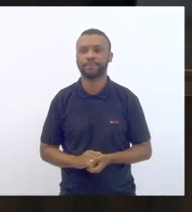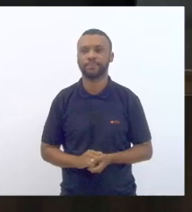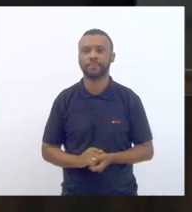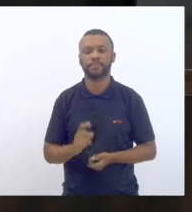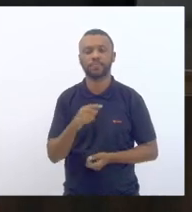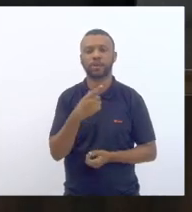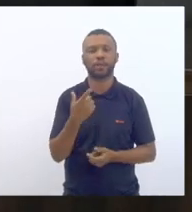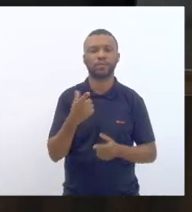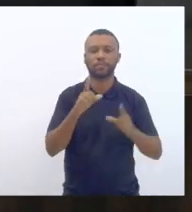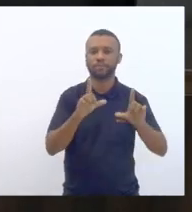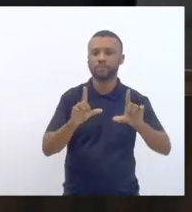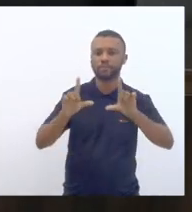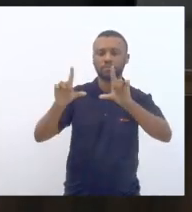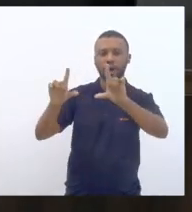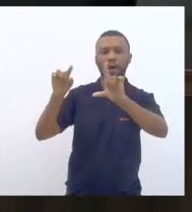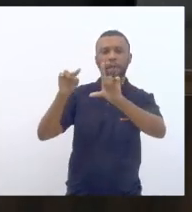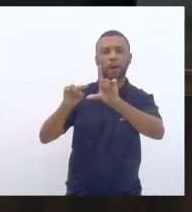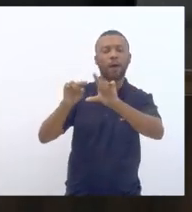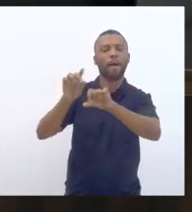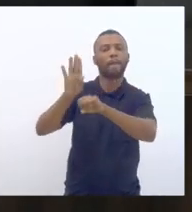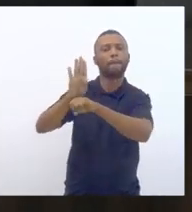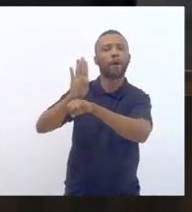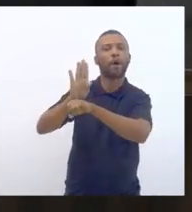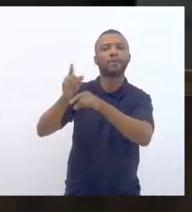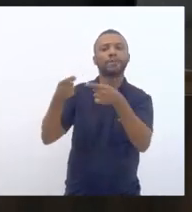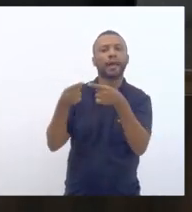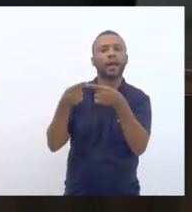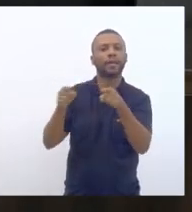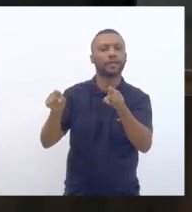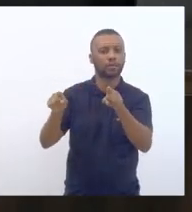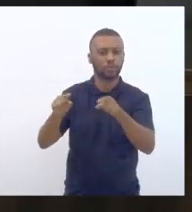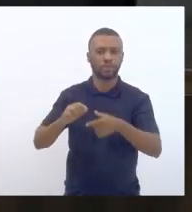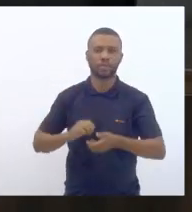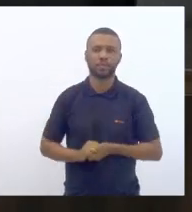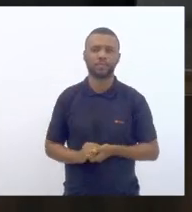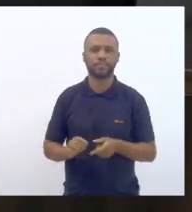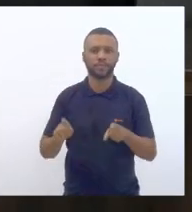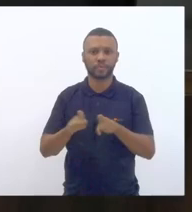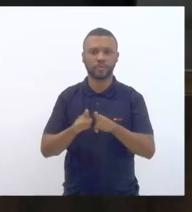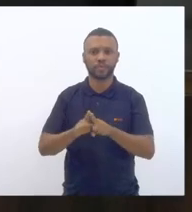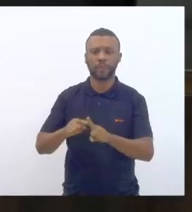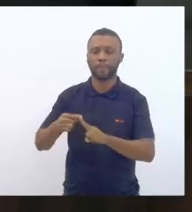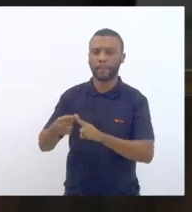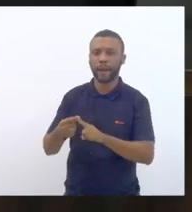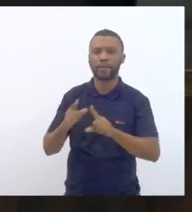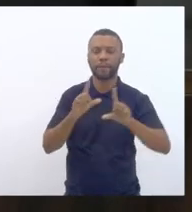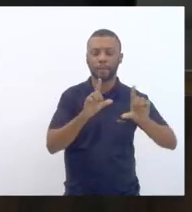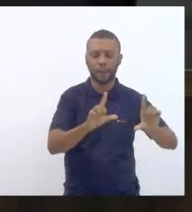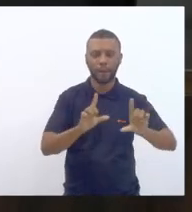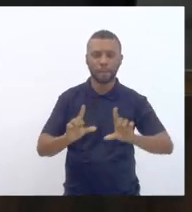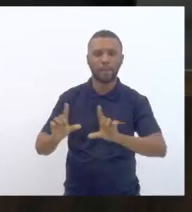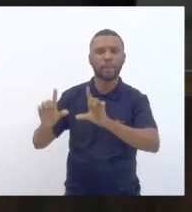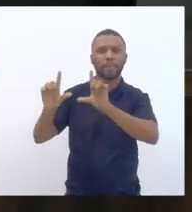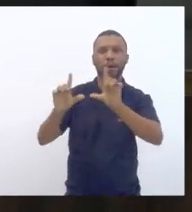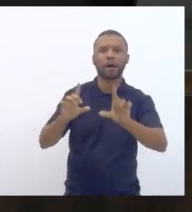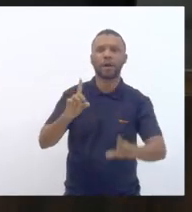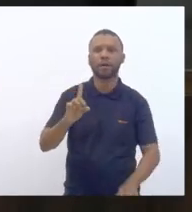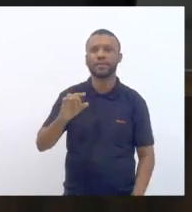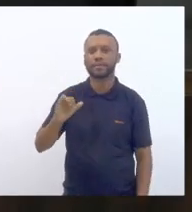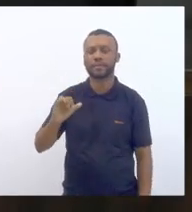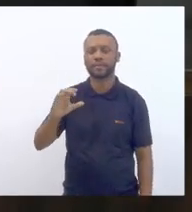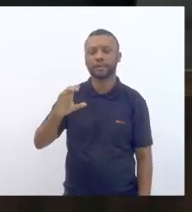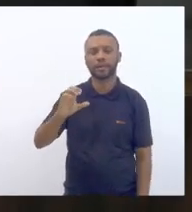fixar a placa de bronze que dá a inauguração e também uns painéis de Cavalcante, que são